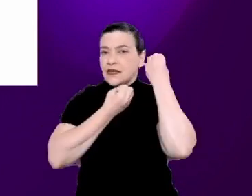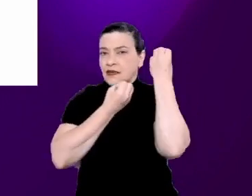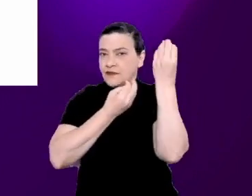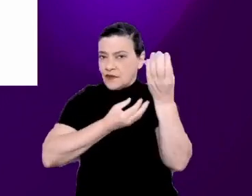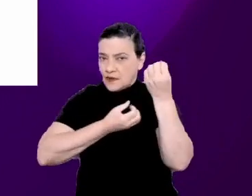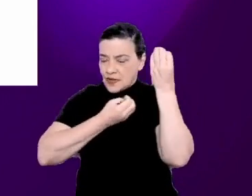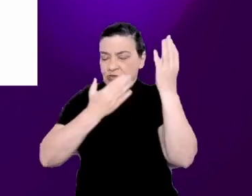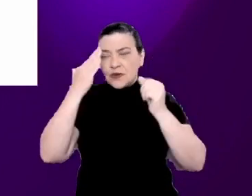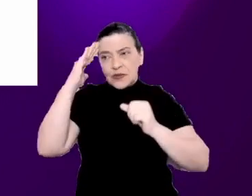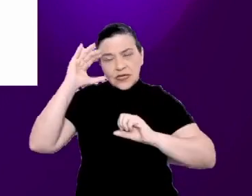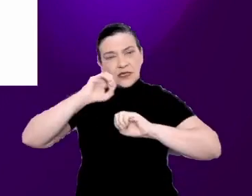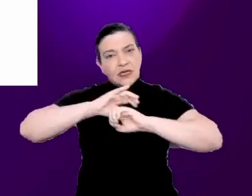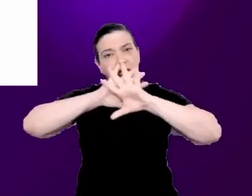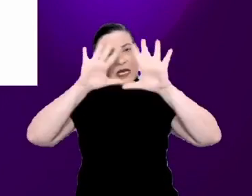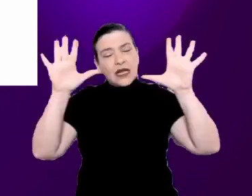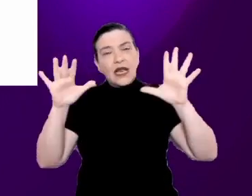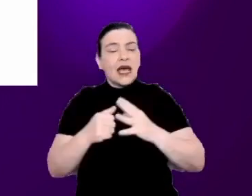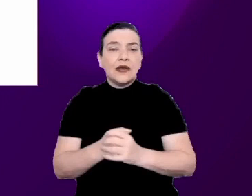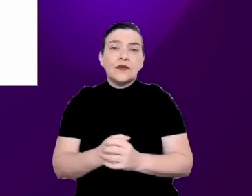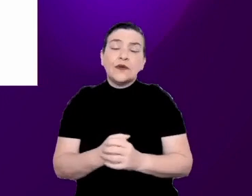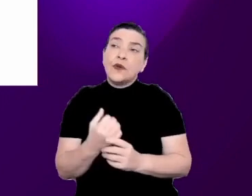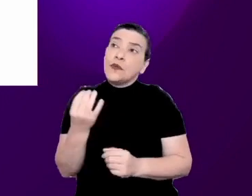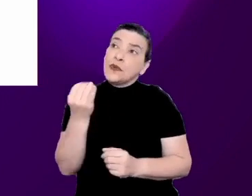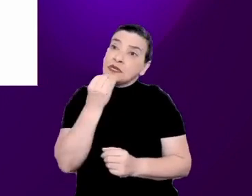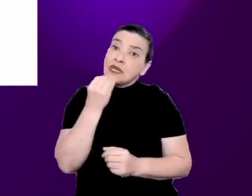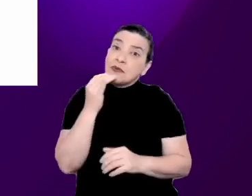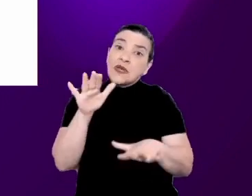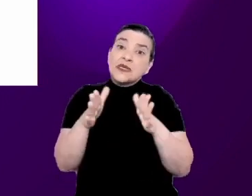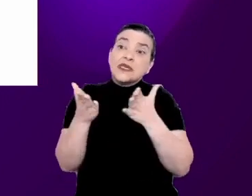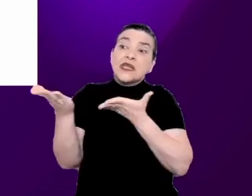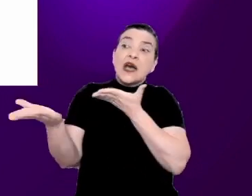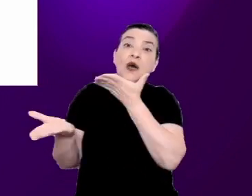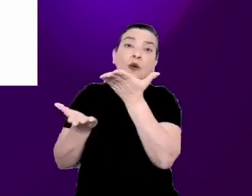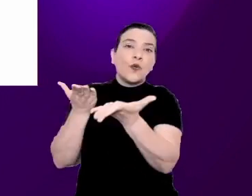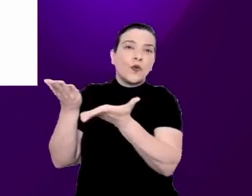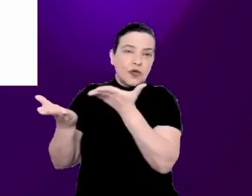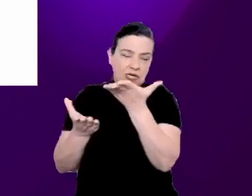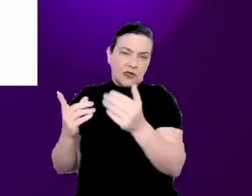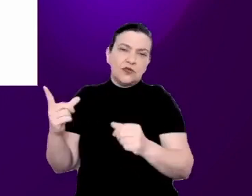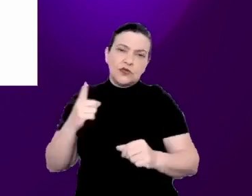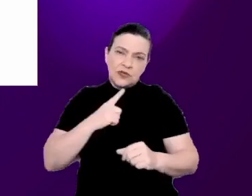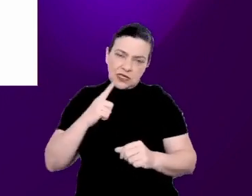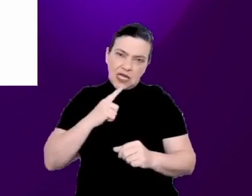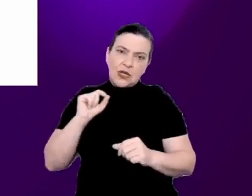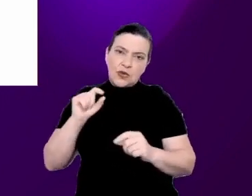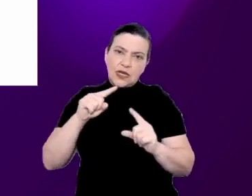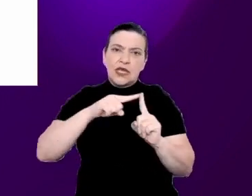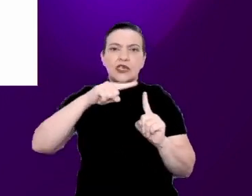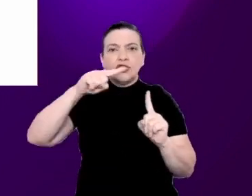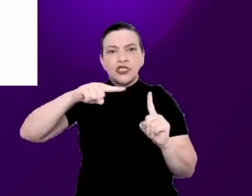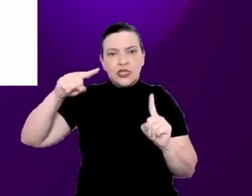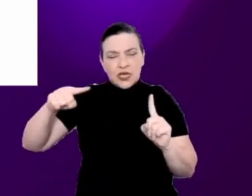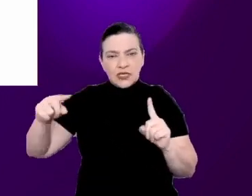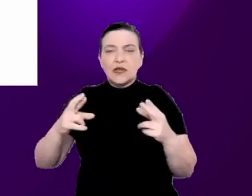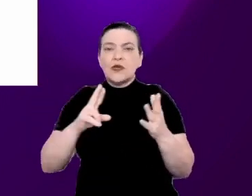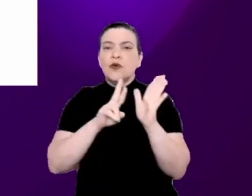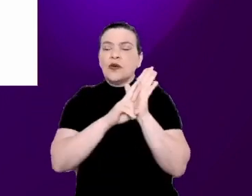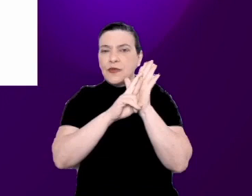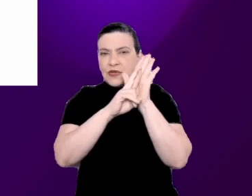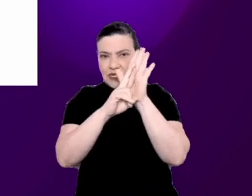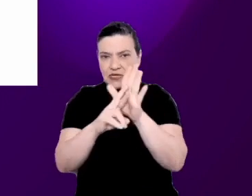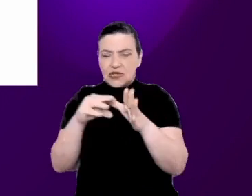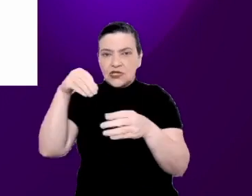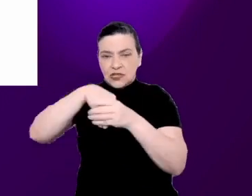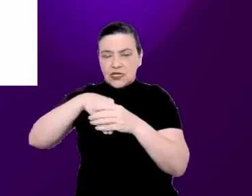processo. Não é porque uma linha de cuidado ela é gerenciada, ela tem indicadores, ela tem um representante no